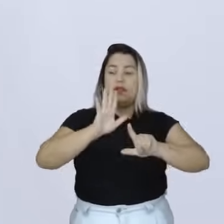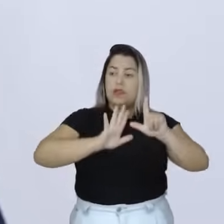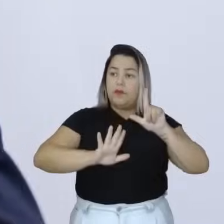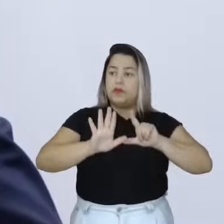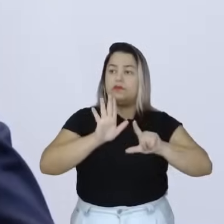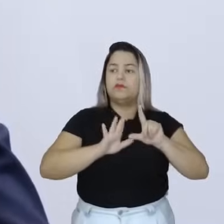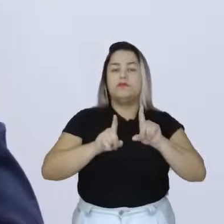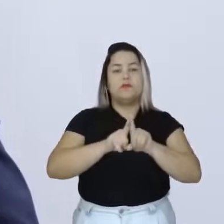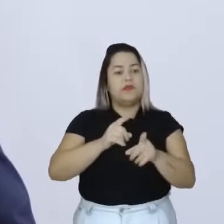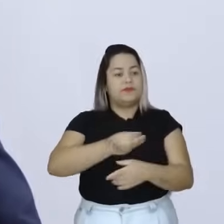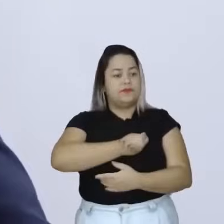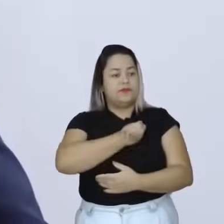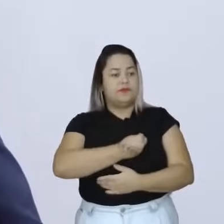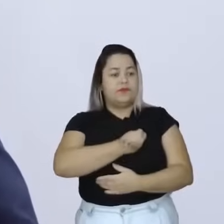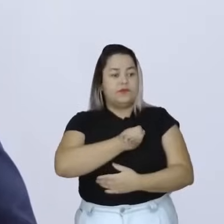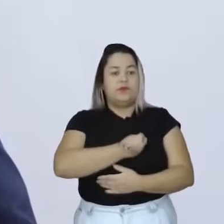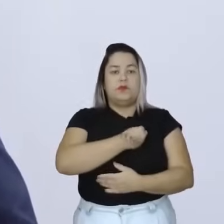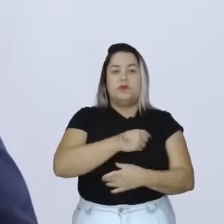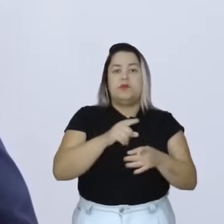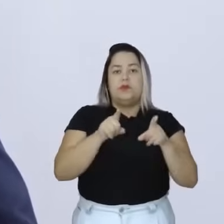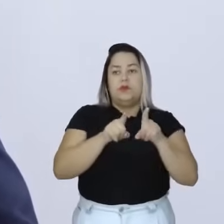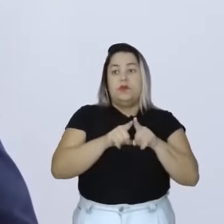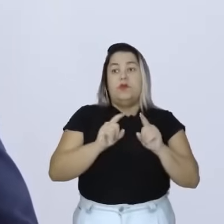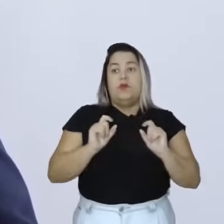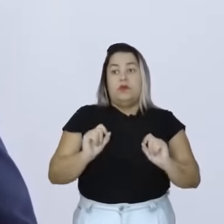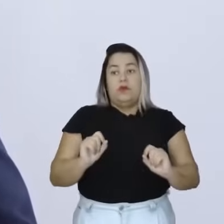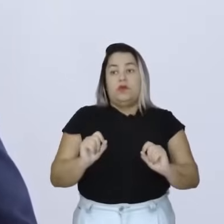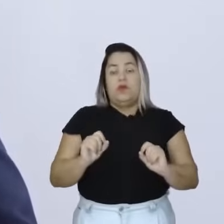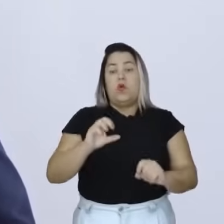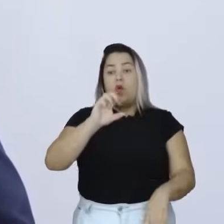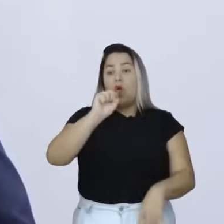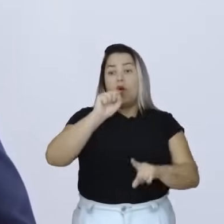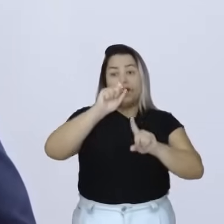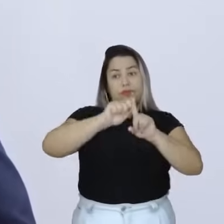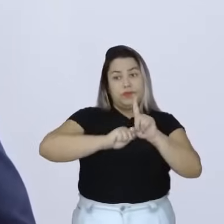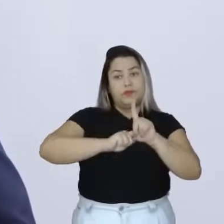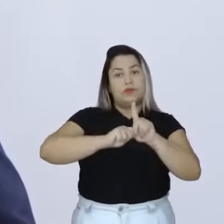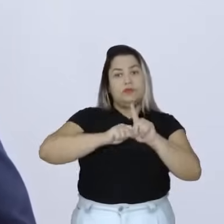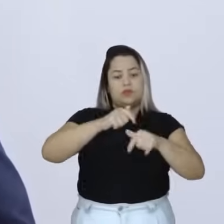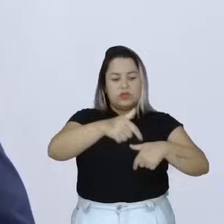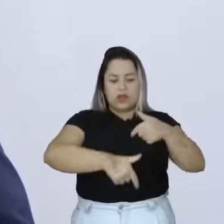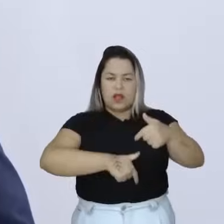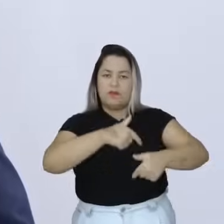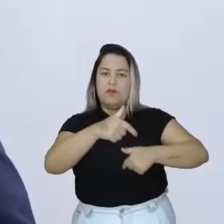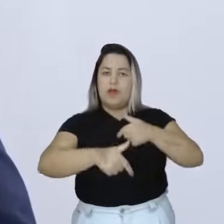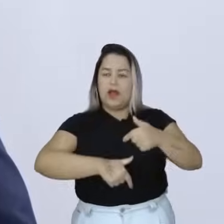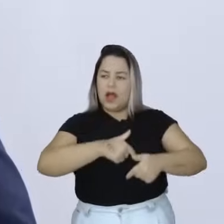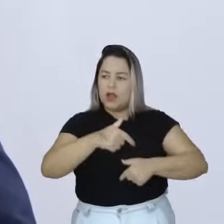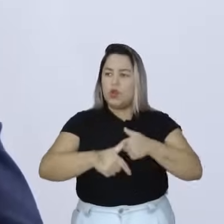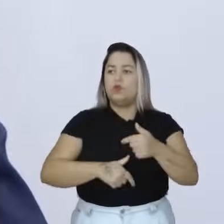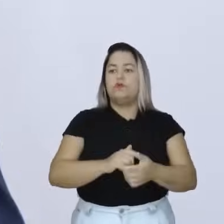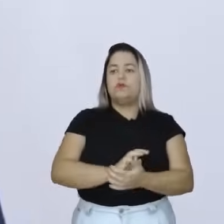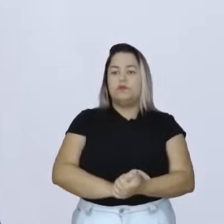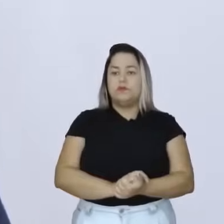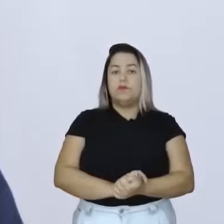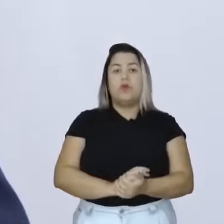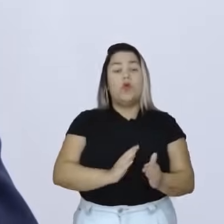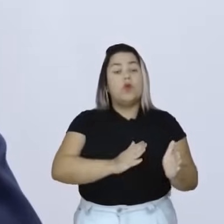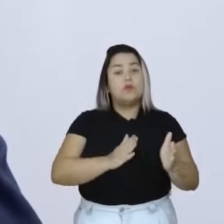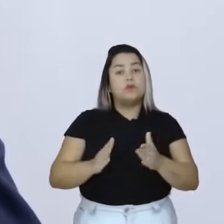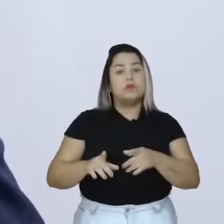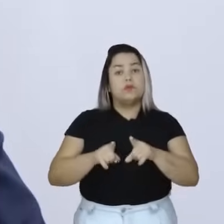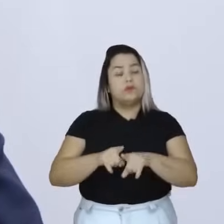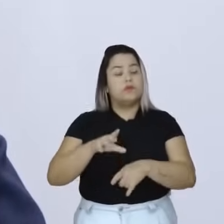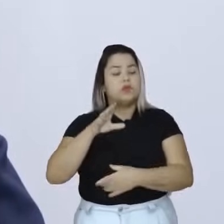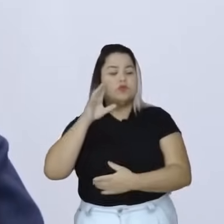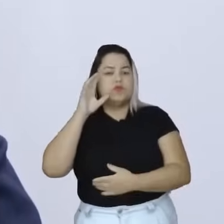plataforma e presencialmente, foram em torno de 8 meses de trabalho muito intenso. O processo de